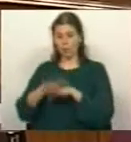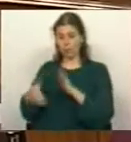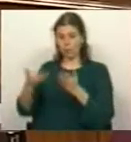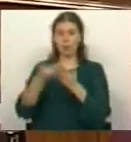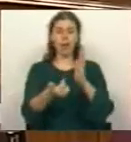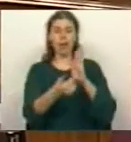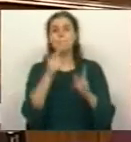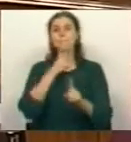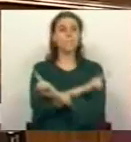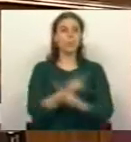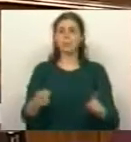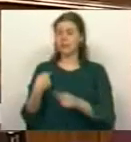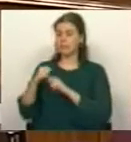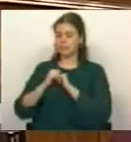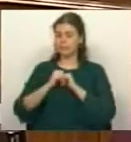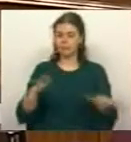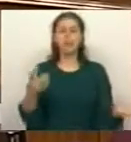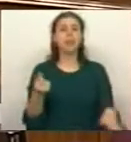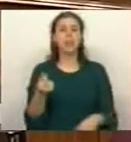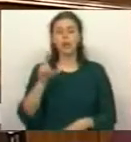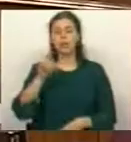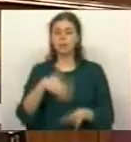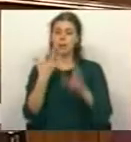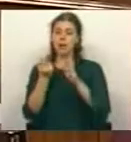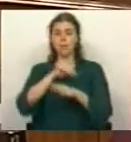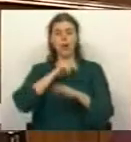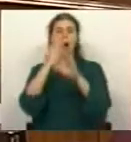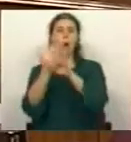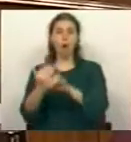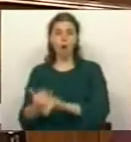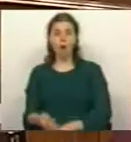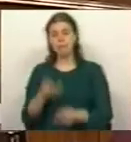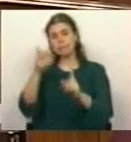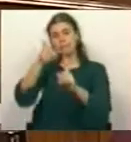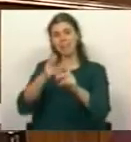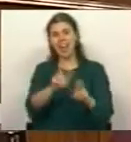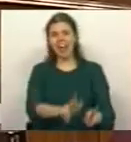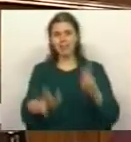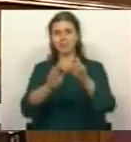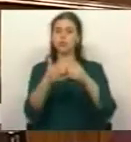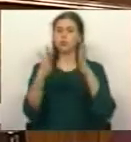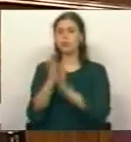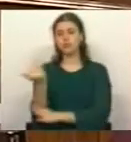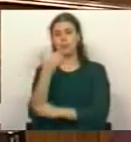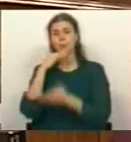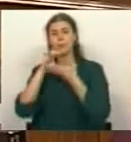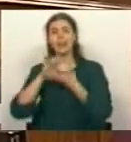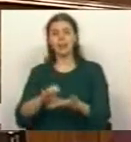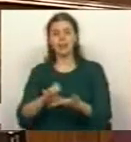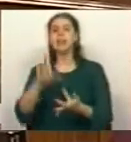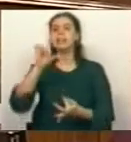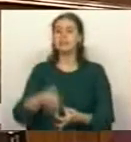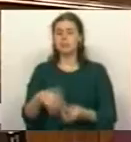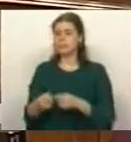proposta proibir a distribuição de dividendos e outras remunerações acionistas a todas as instituições de crédito, bem